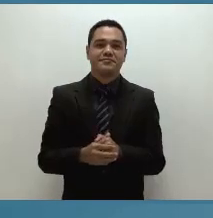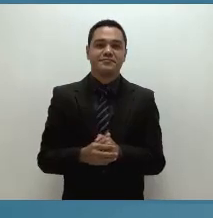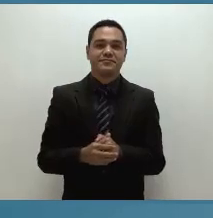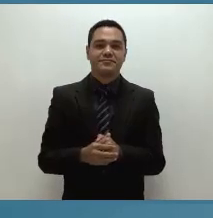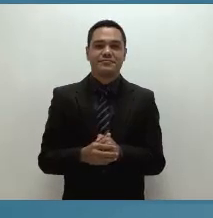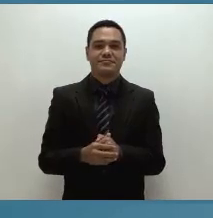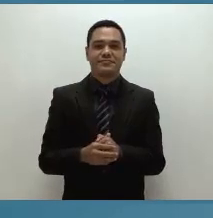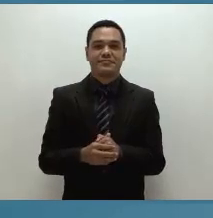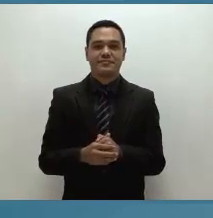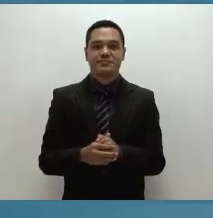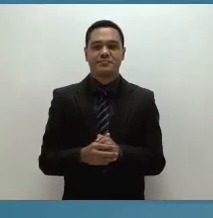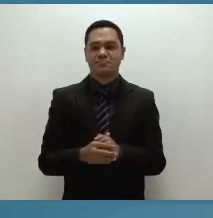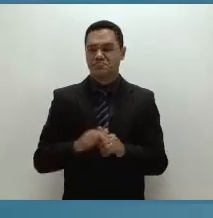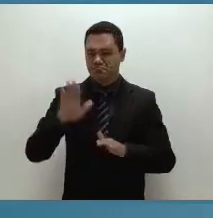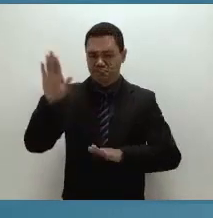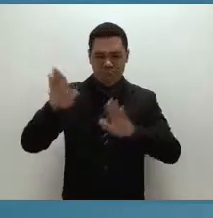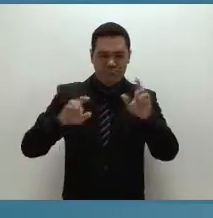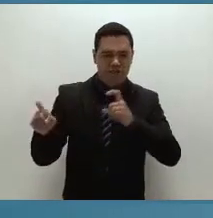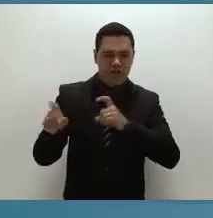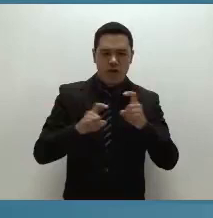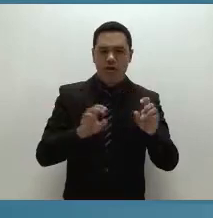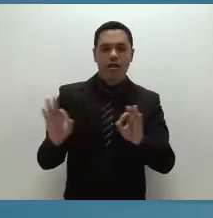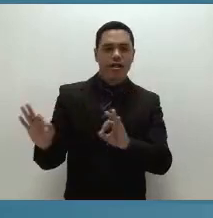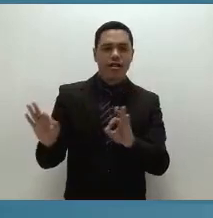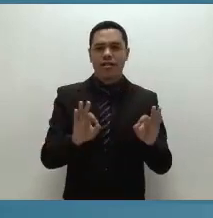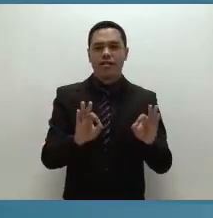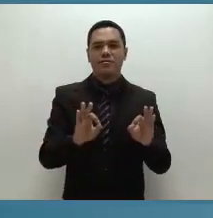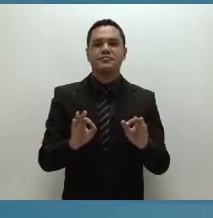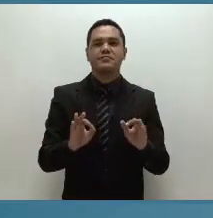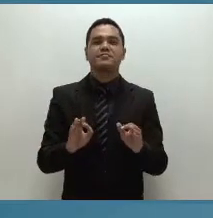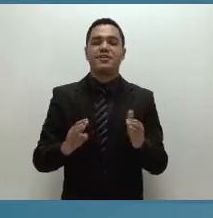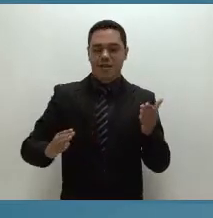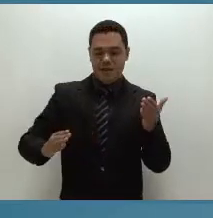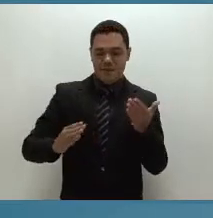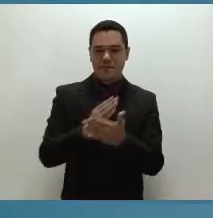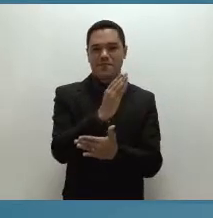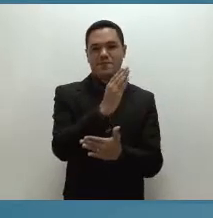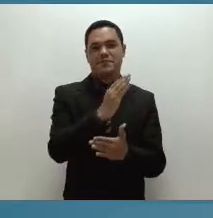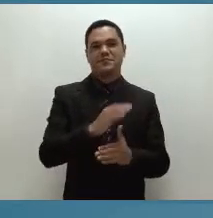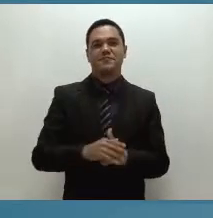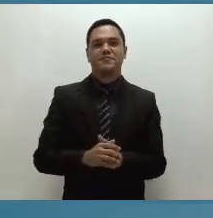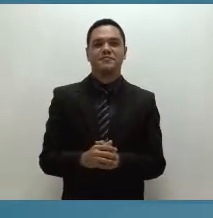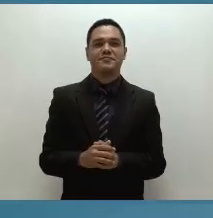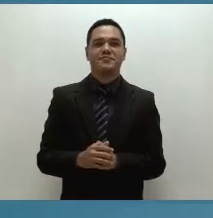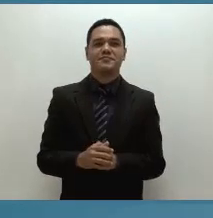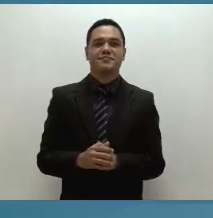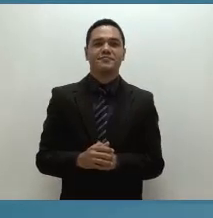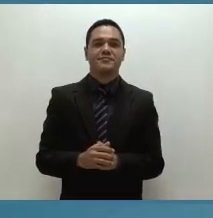Não havendo quem queira discutir, considero-a aprovada.